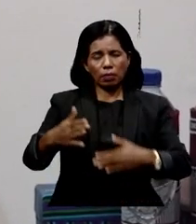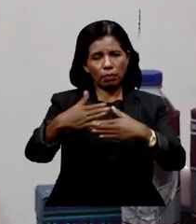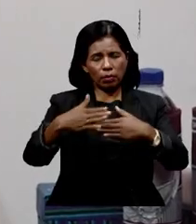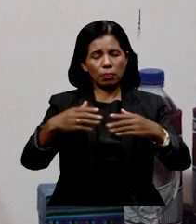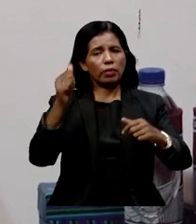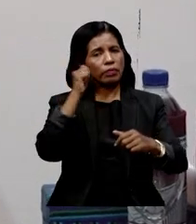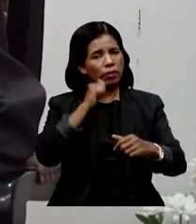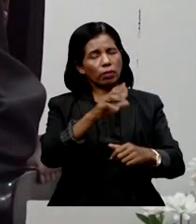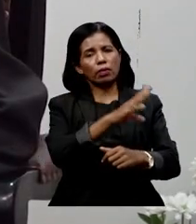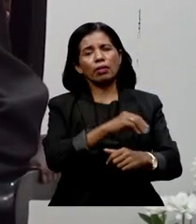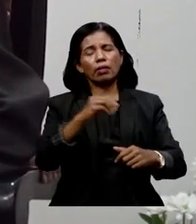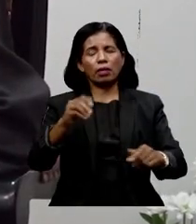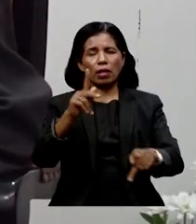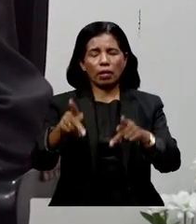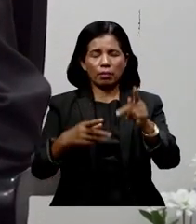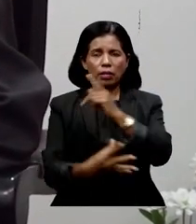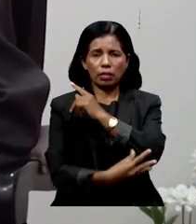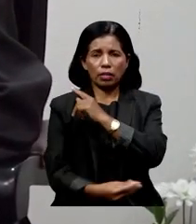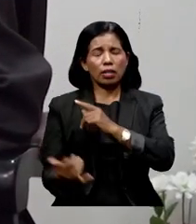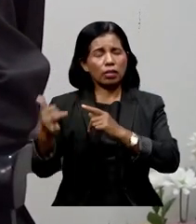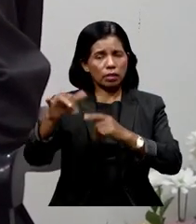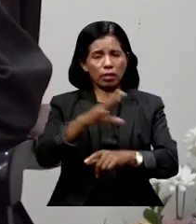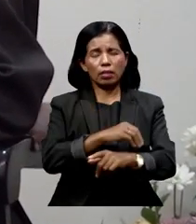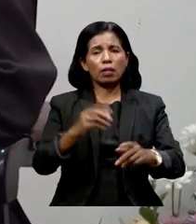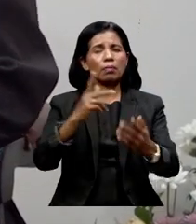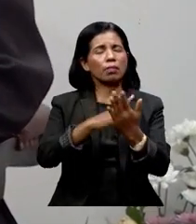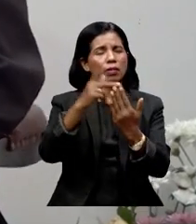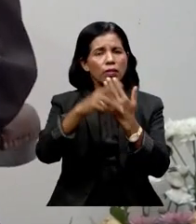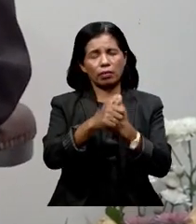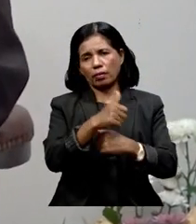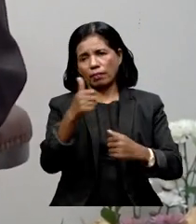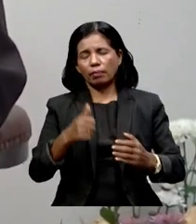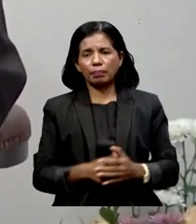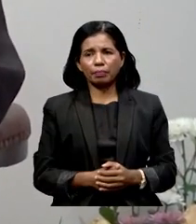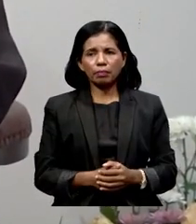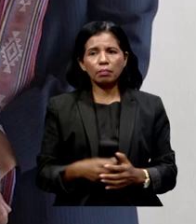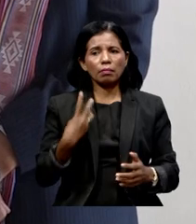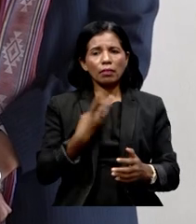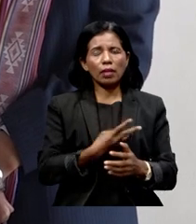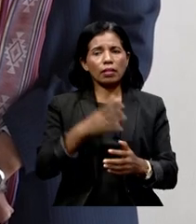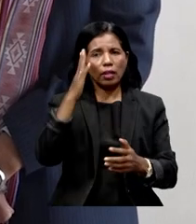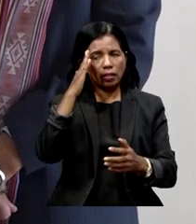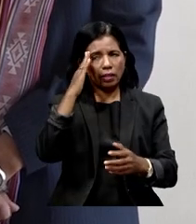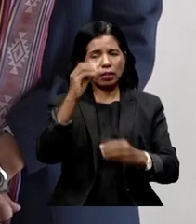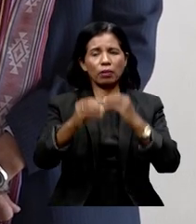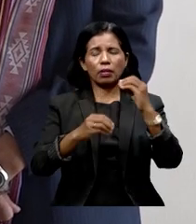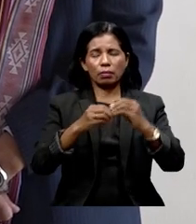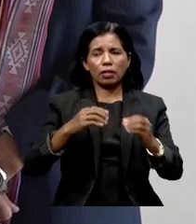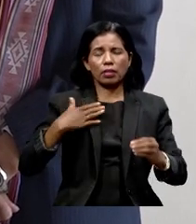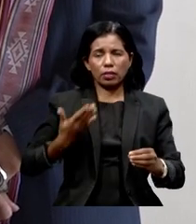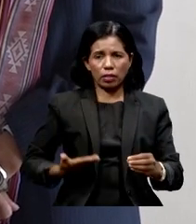o feto no MOS, para a vulnerável Sira, no programa Sira Seloptan. Suntu ita tene kata ka senhora nene